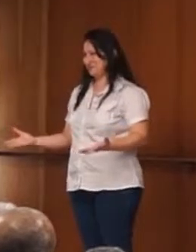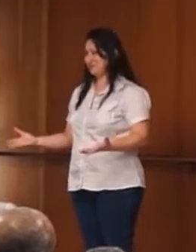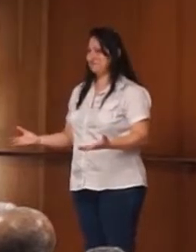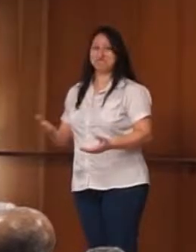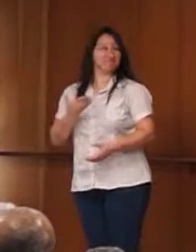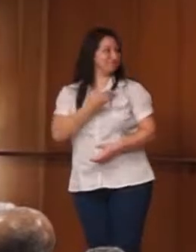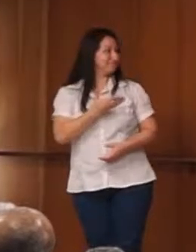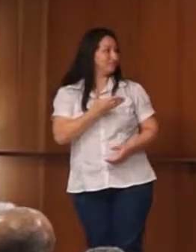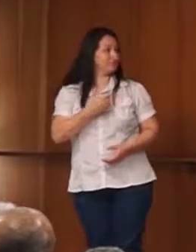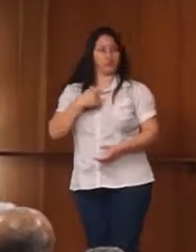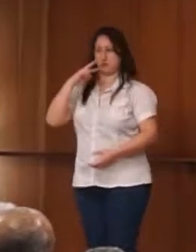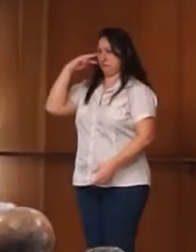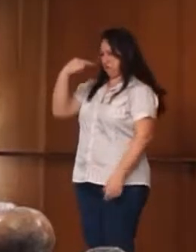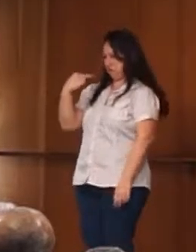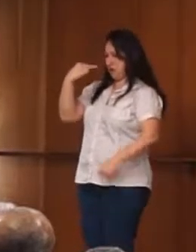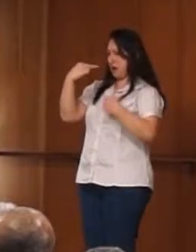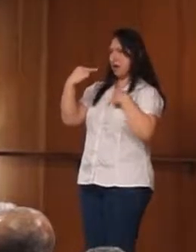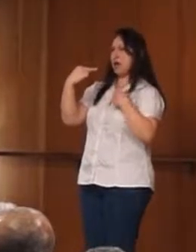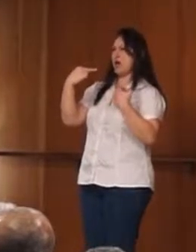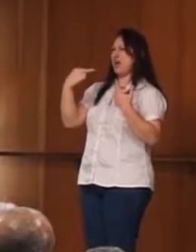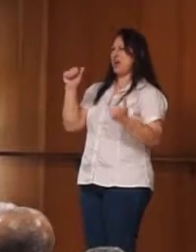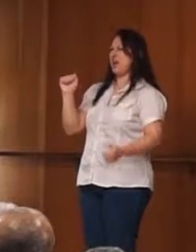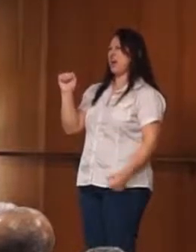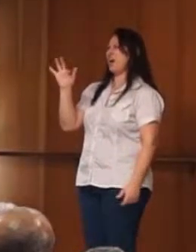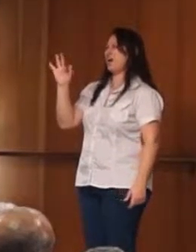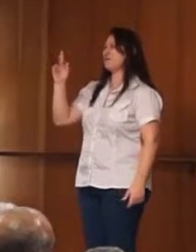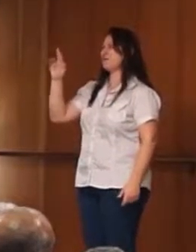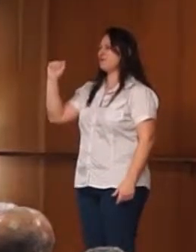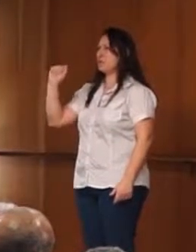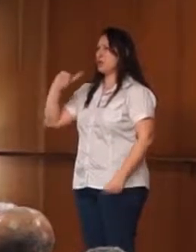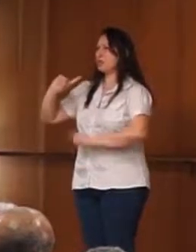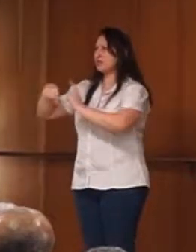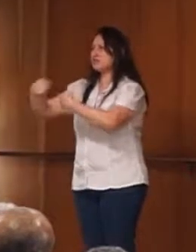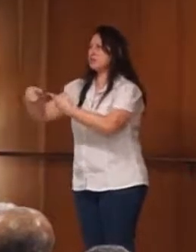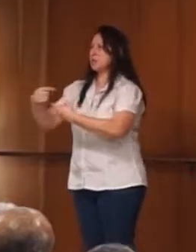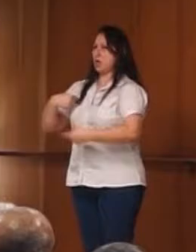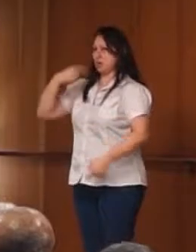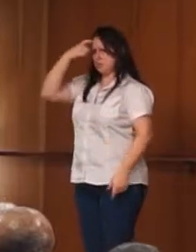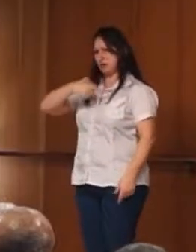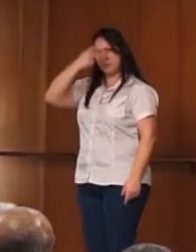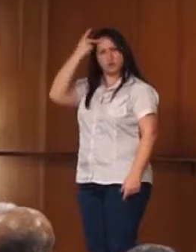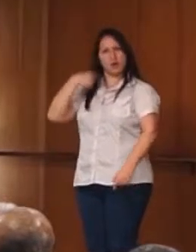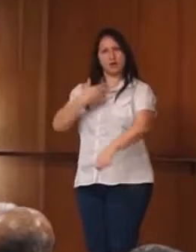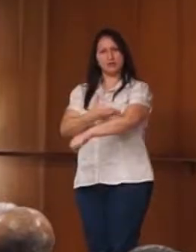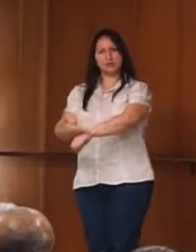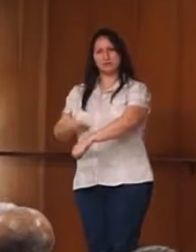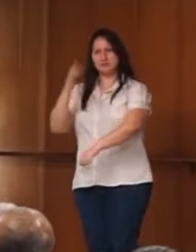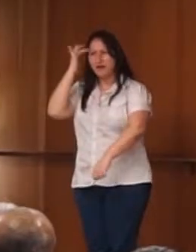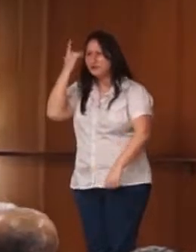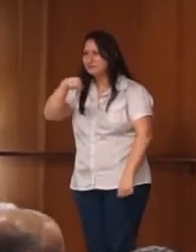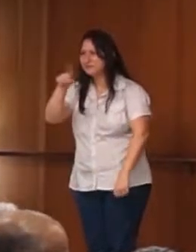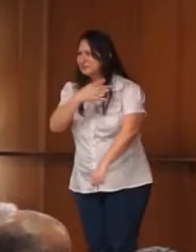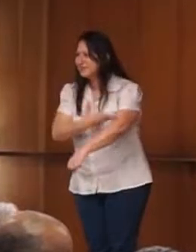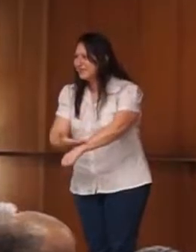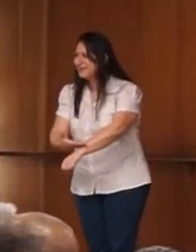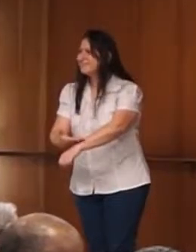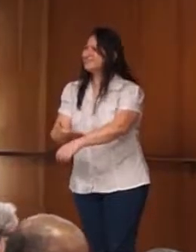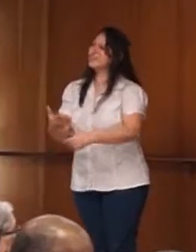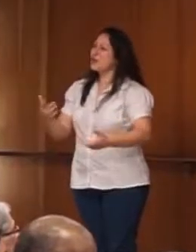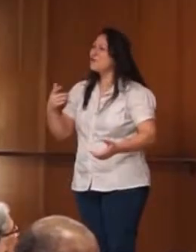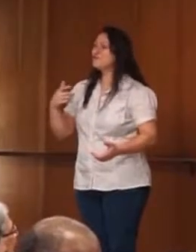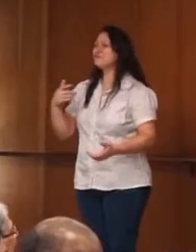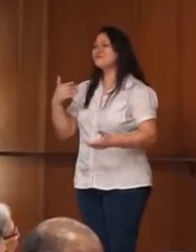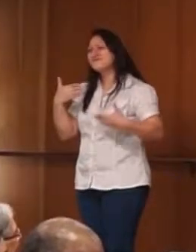Não me veem como afrodescendente, em geral não me veem, todos me acham branco. Eu venho embranquecendo ao